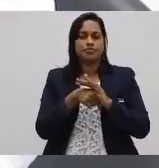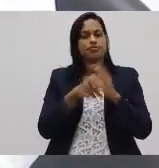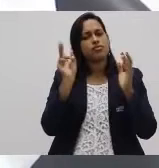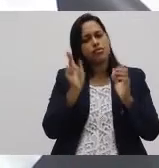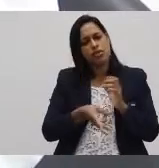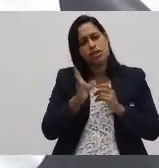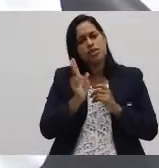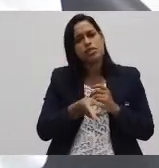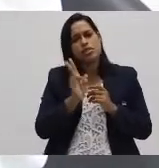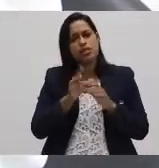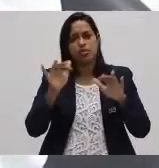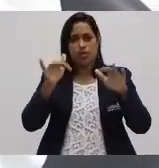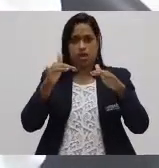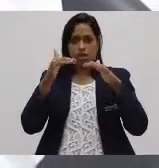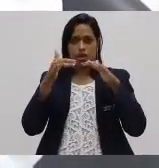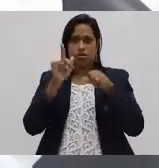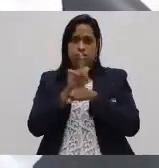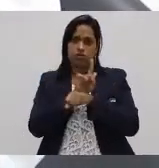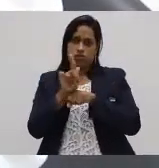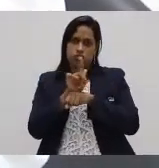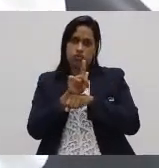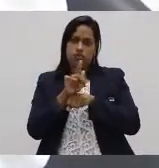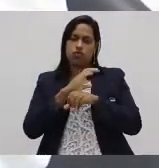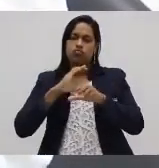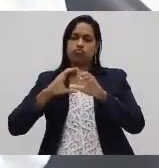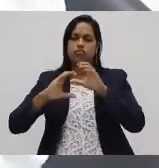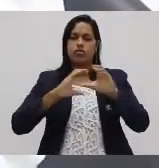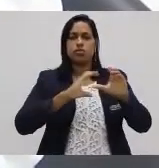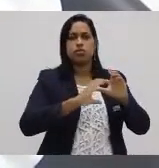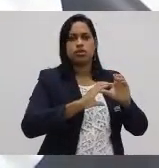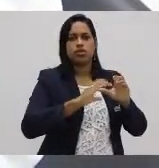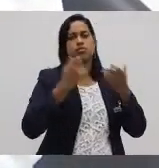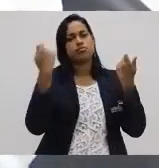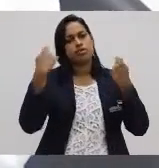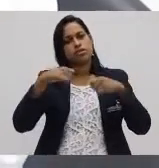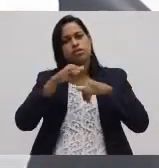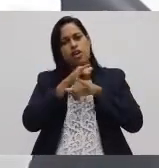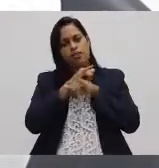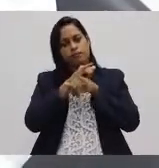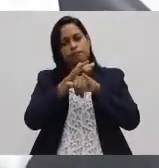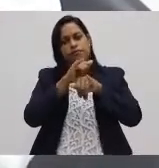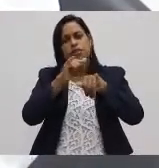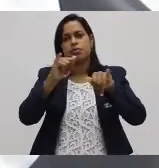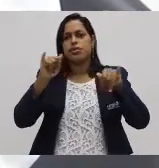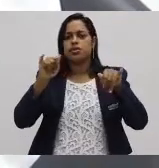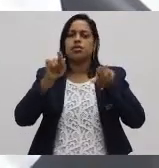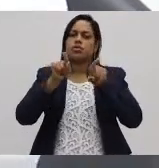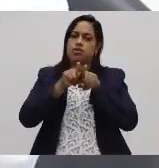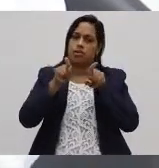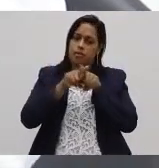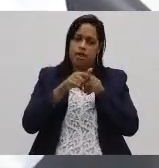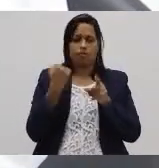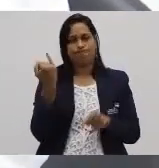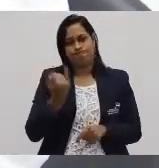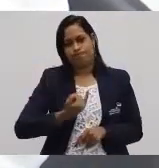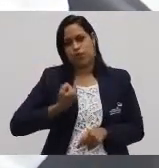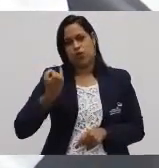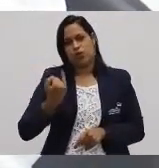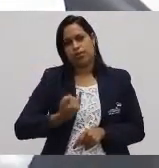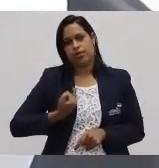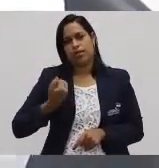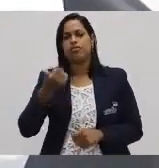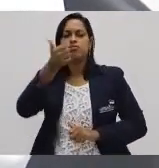dos gestores de organização. Representa informações quantitativas úteis à tomada de decisão, bem como mede